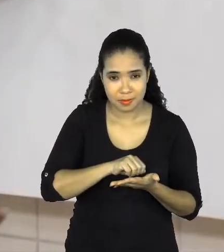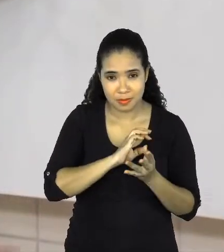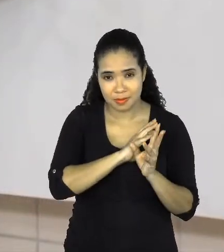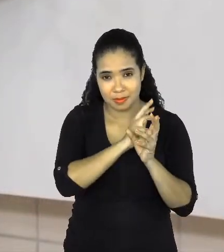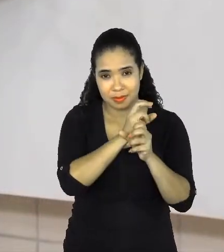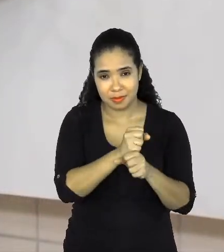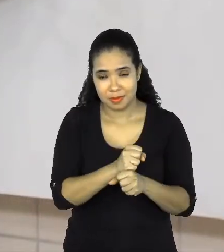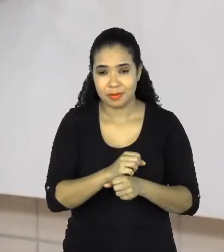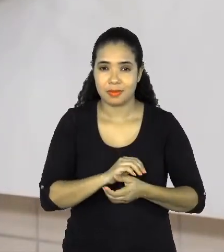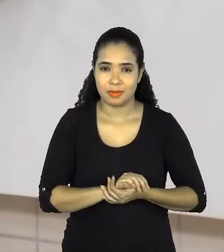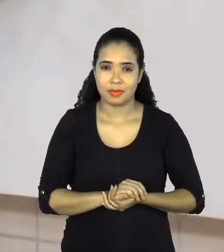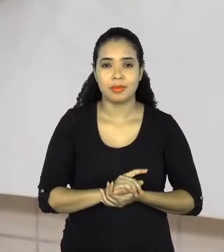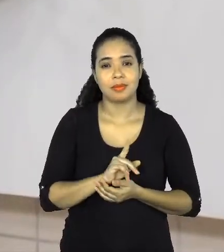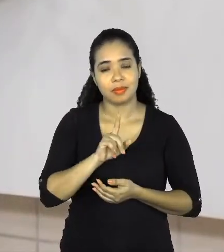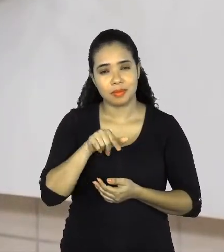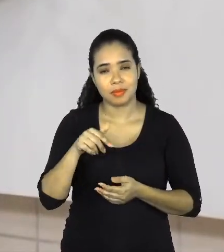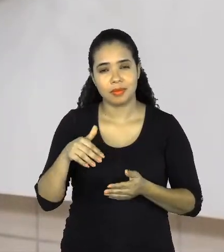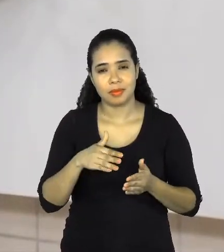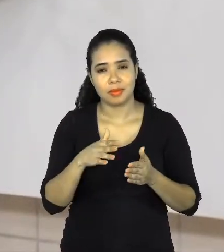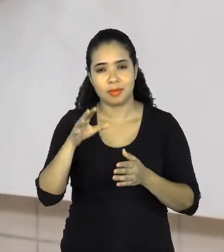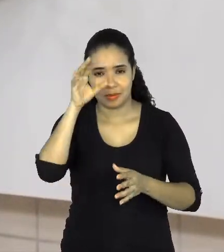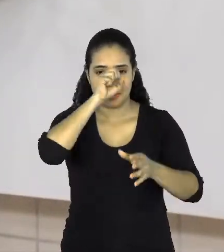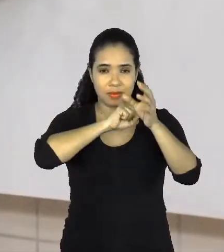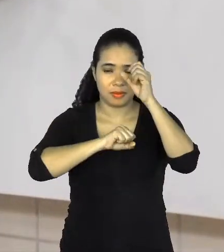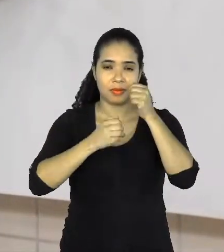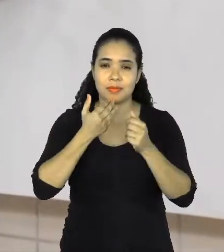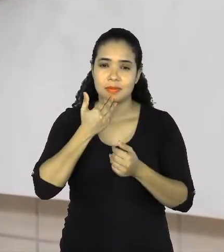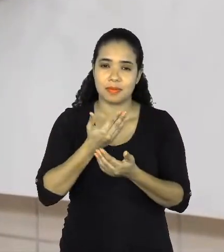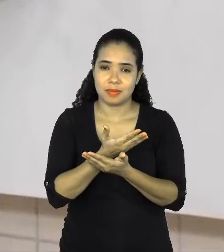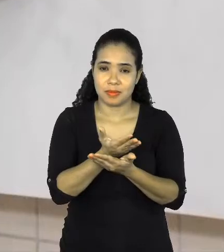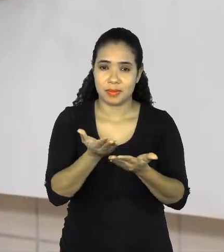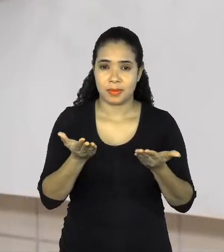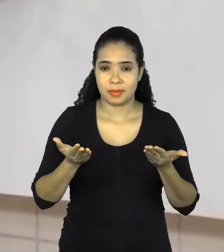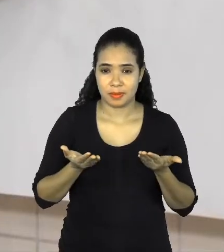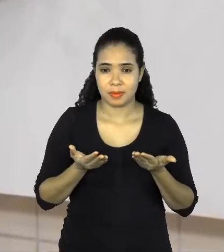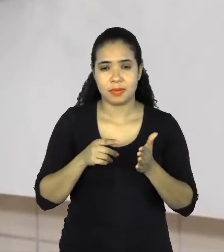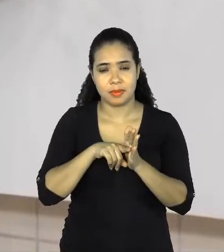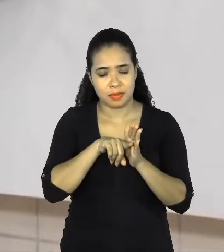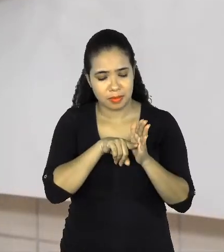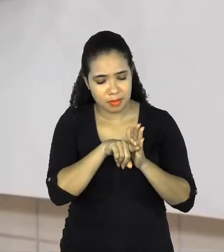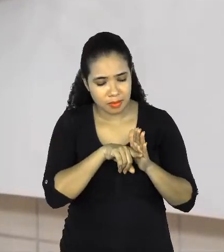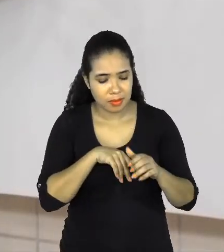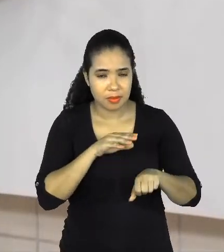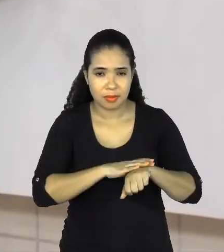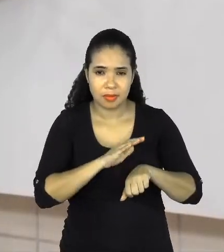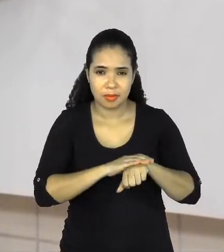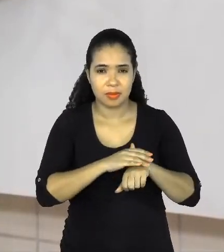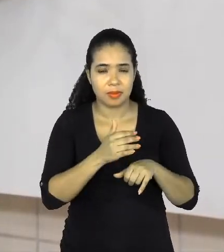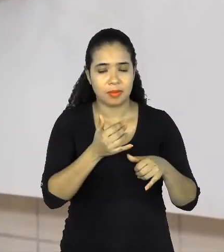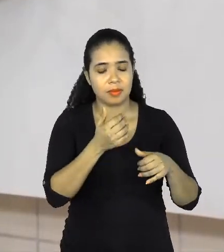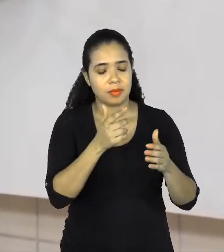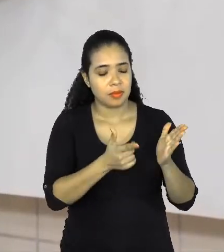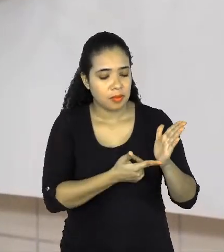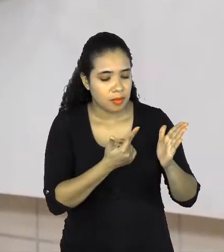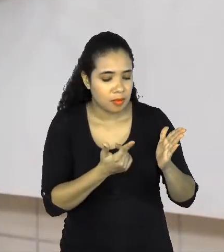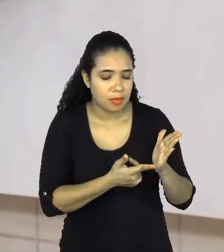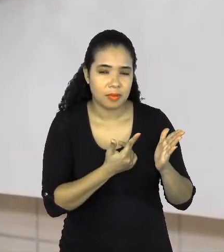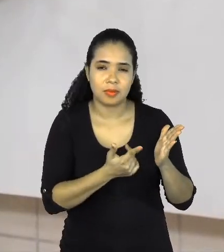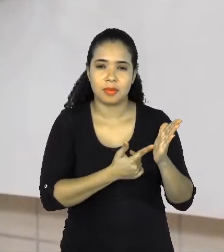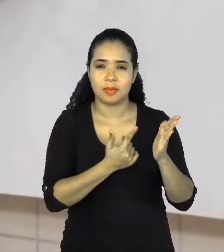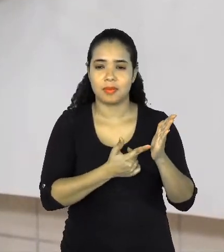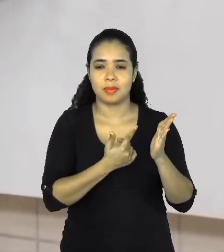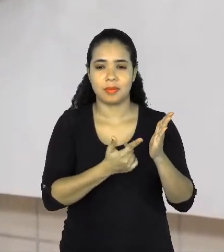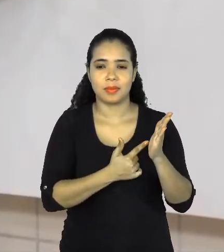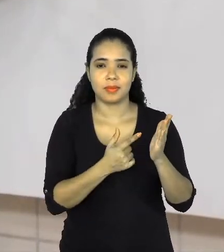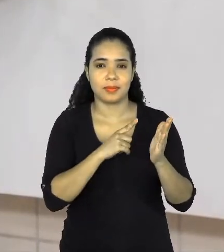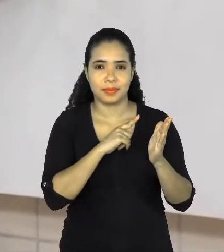vocês que esse é apenas um dos caminhos da informação e peço a vocês, inclusive, que pesquisem outras fontes de informação. Os livros escolares que nós deixamos para vocês,